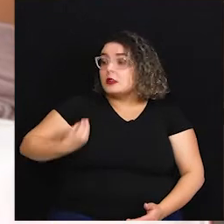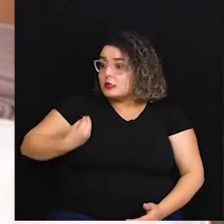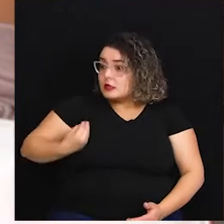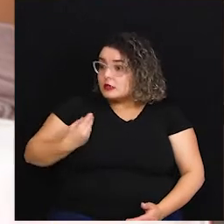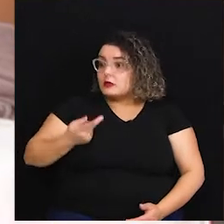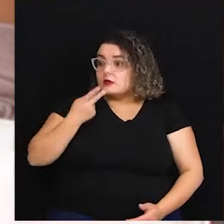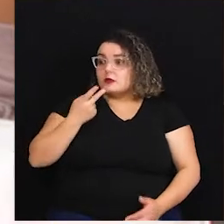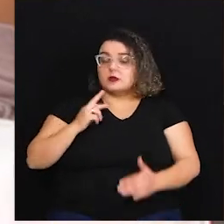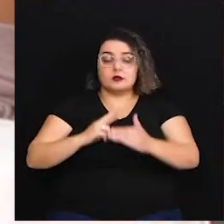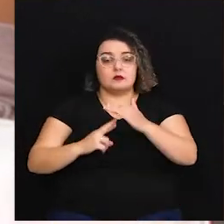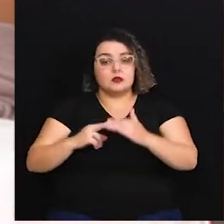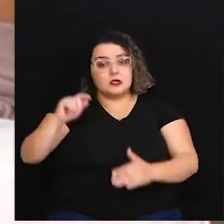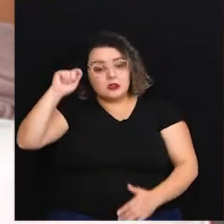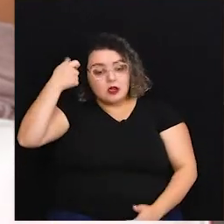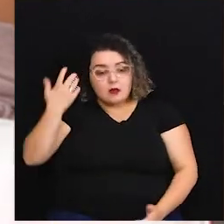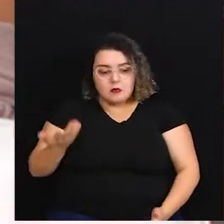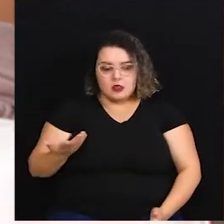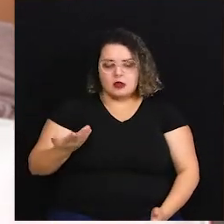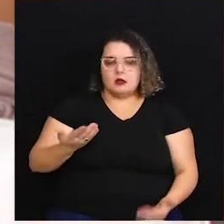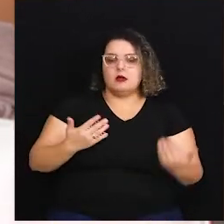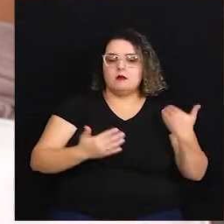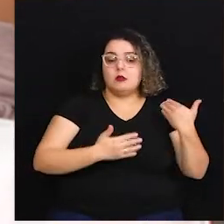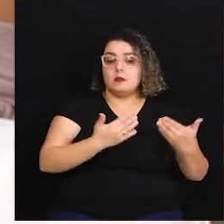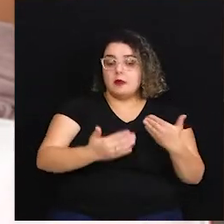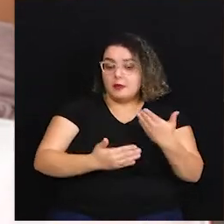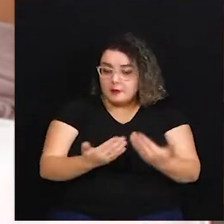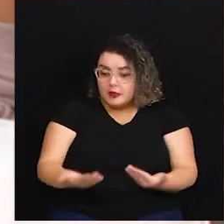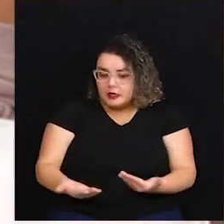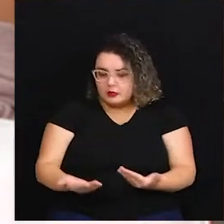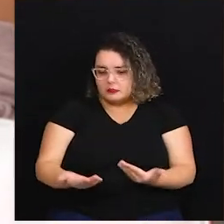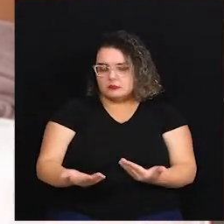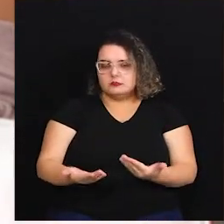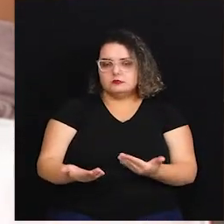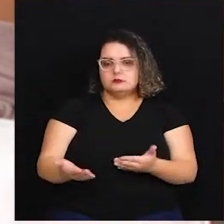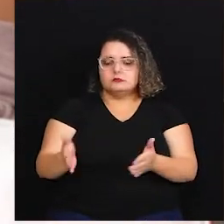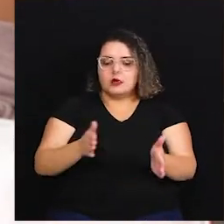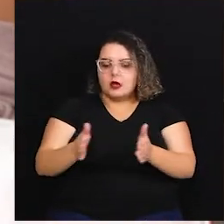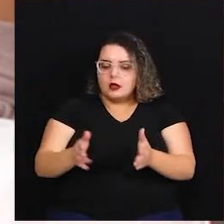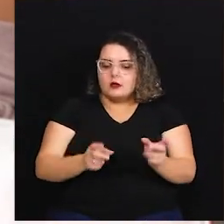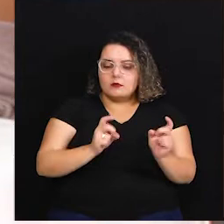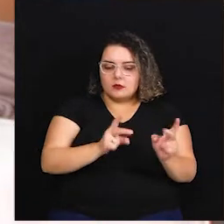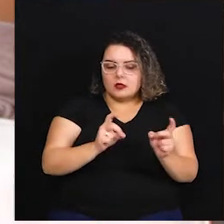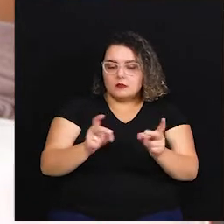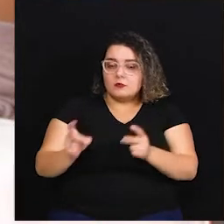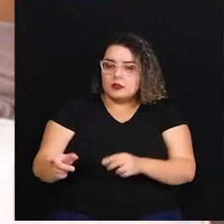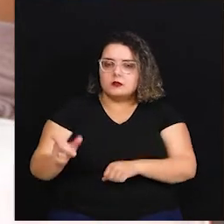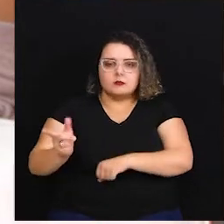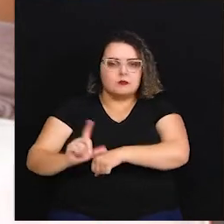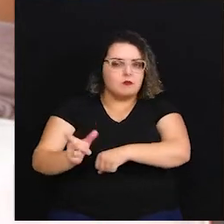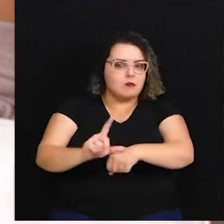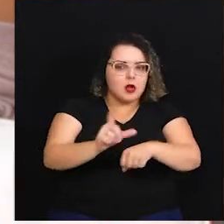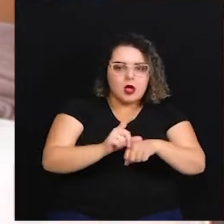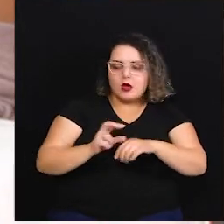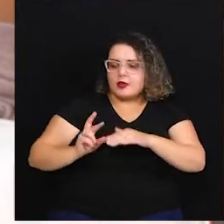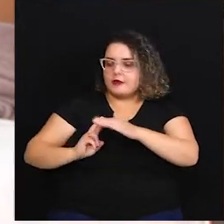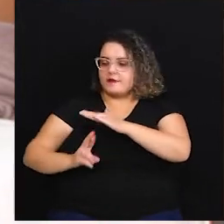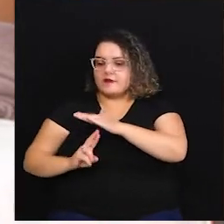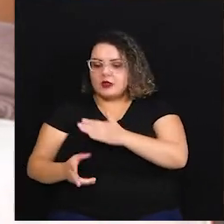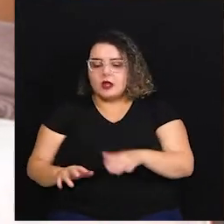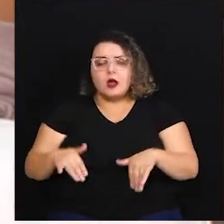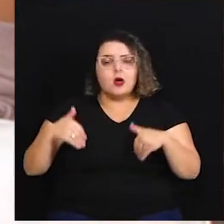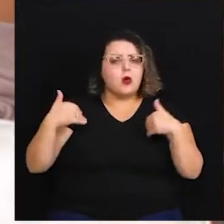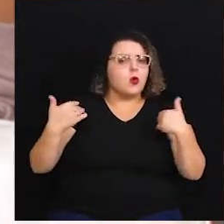vivência? Você falou da Feira Preta, a partir disso, você passou a vender numa loja,